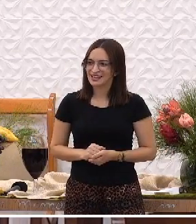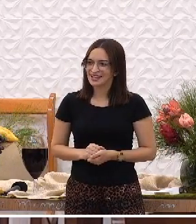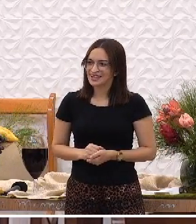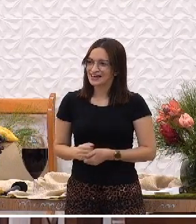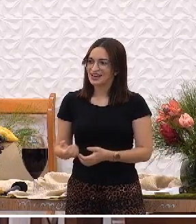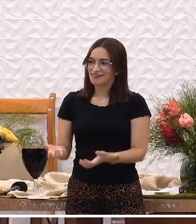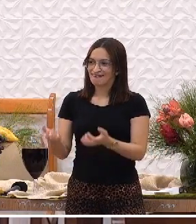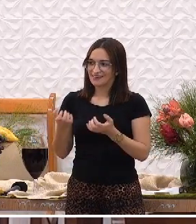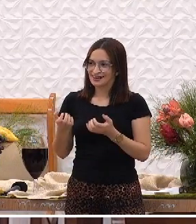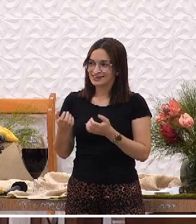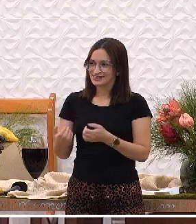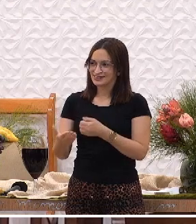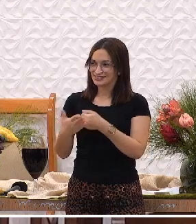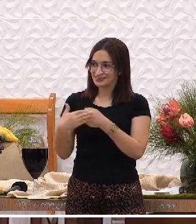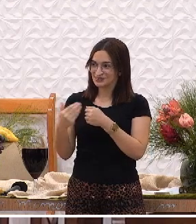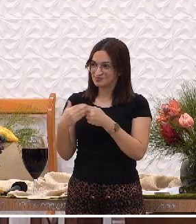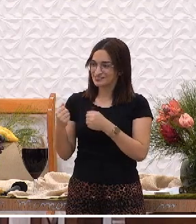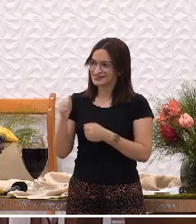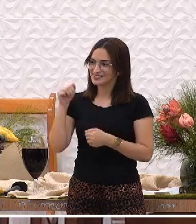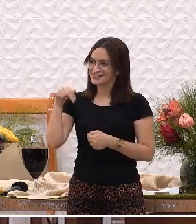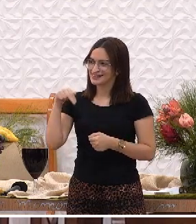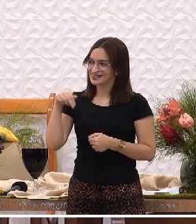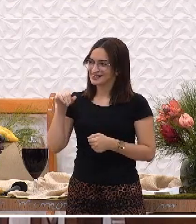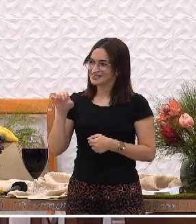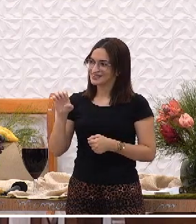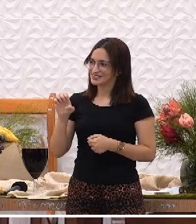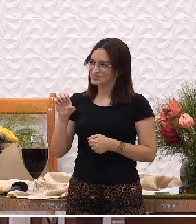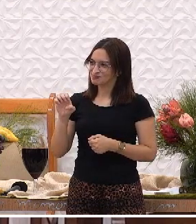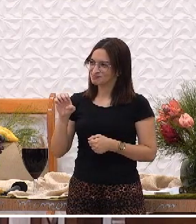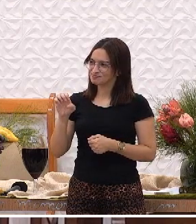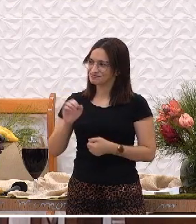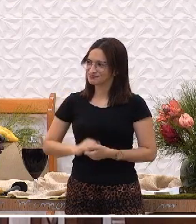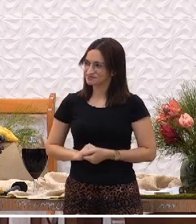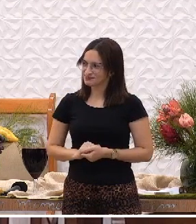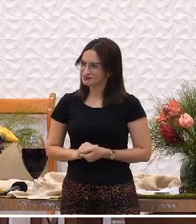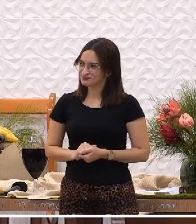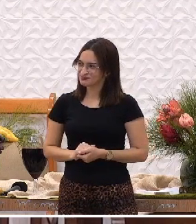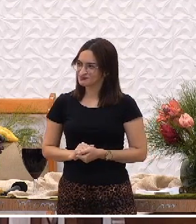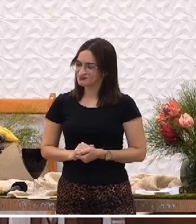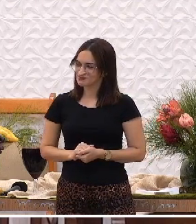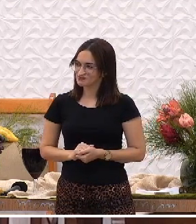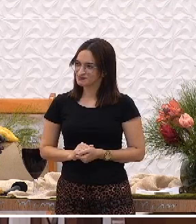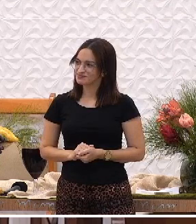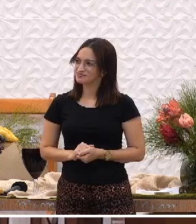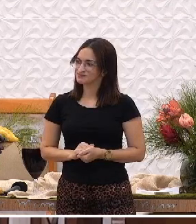oração final. E depois a gente vai estar tendo só um recadinho da Mari e a gente segue para os